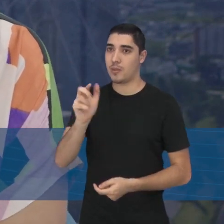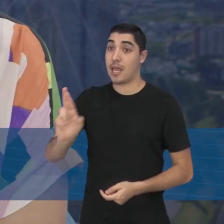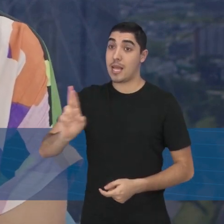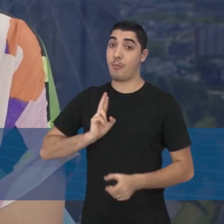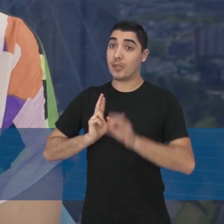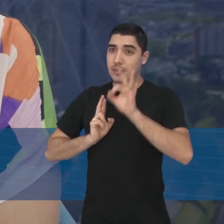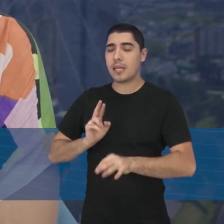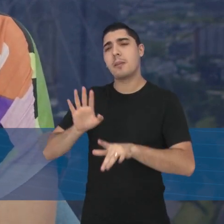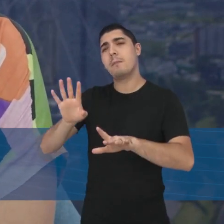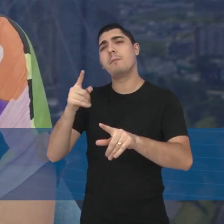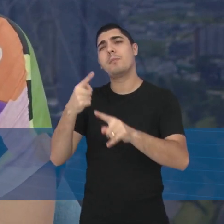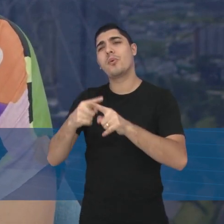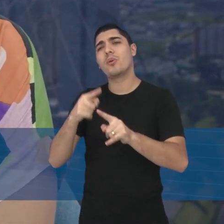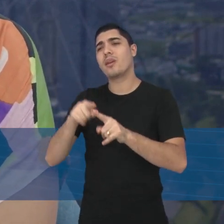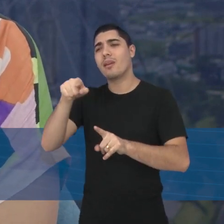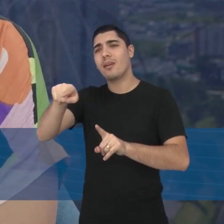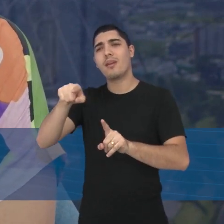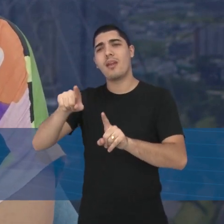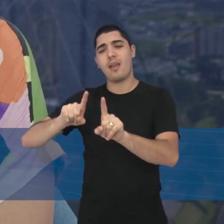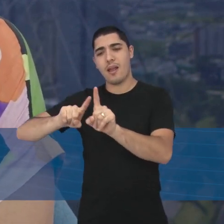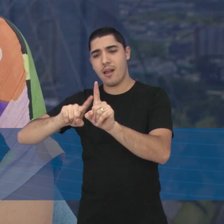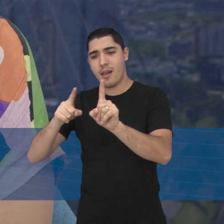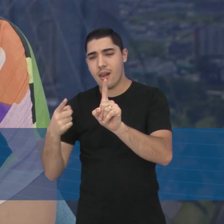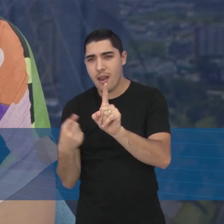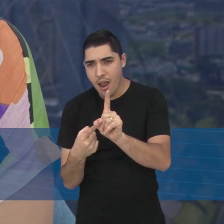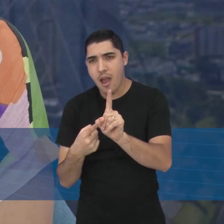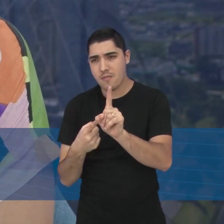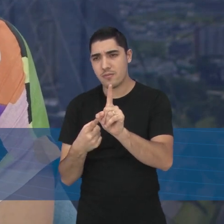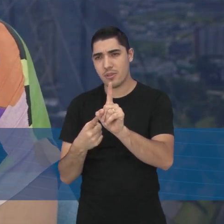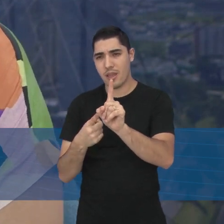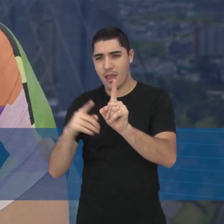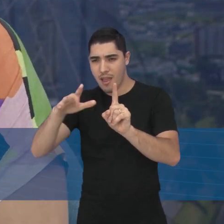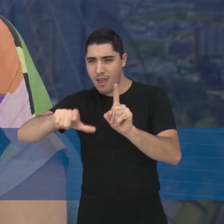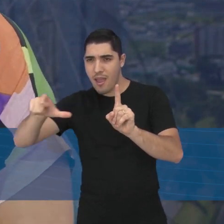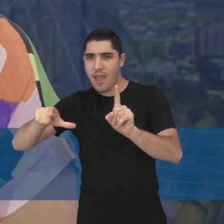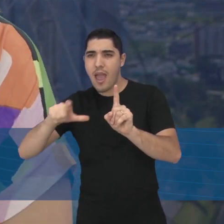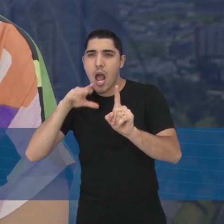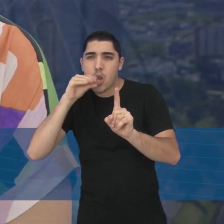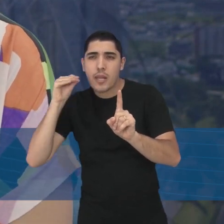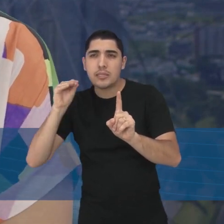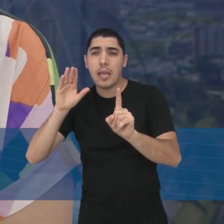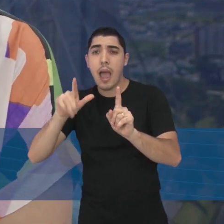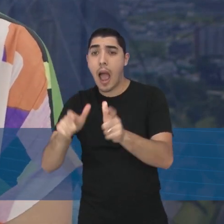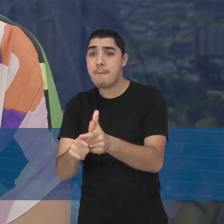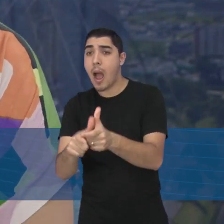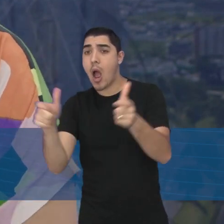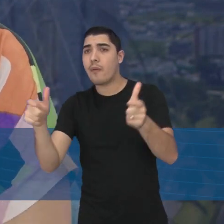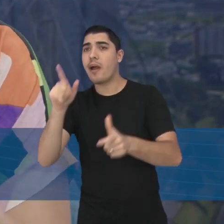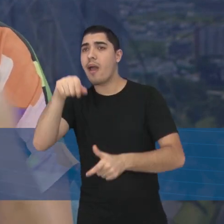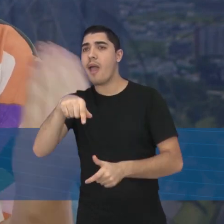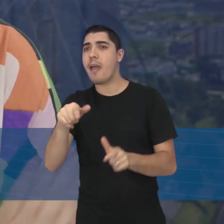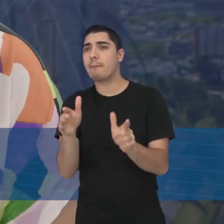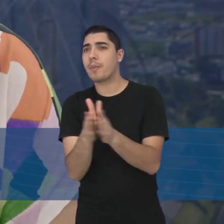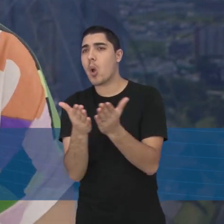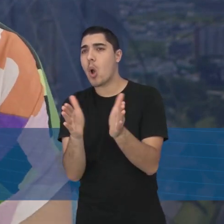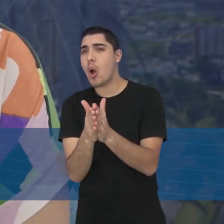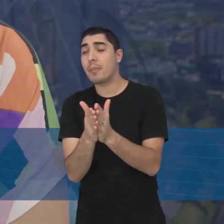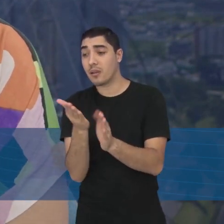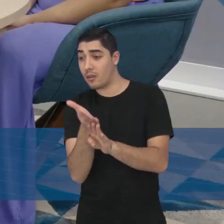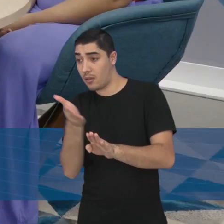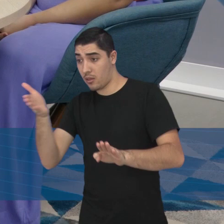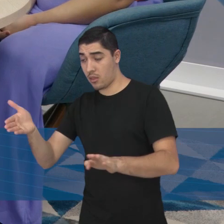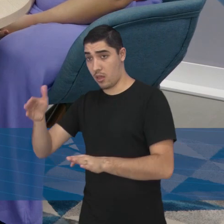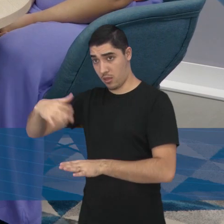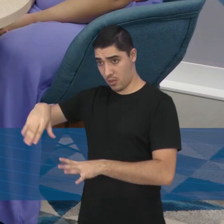por que a gestação na adolescência é mais comum em classes menos favorecidas e não tão comum na gestação em classes mais